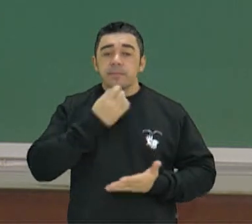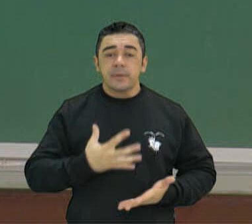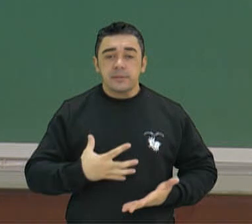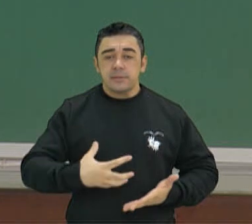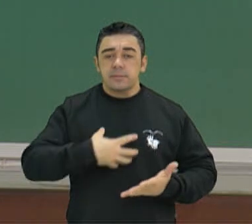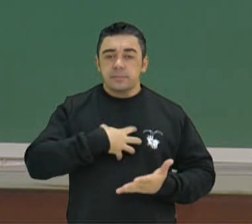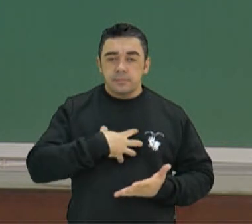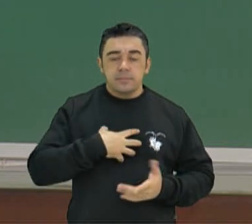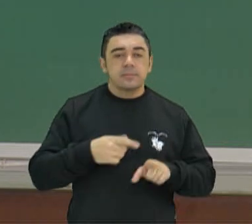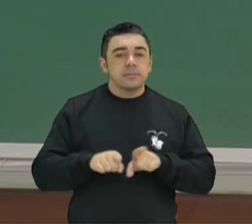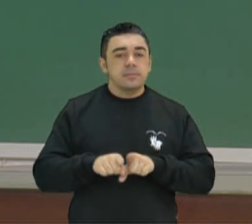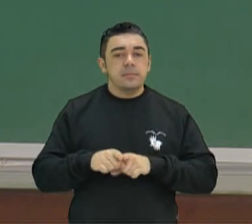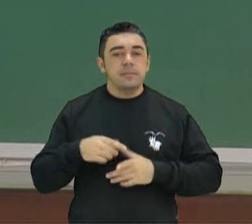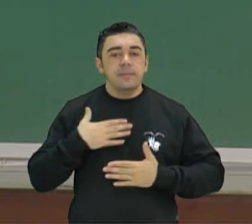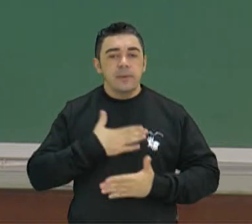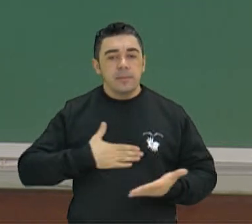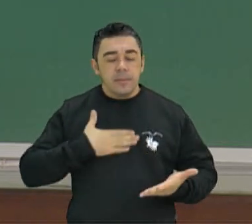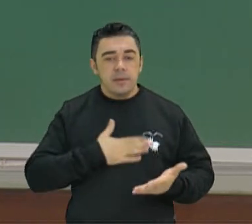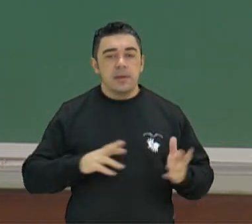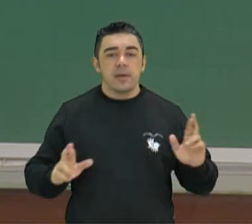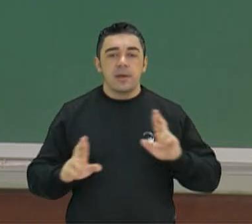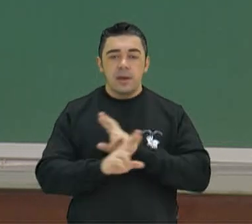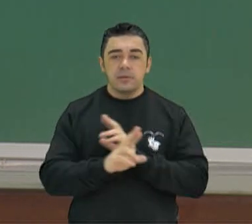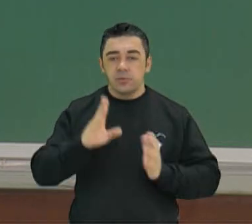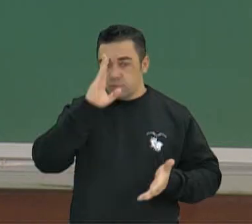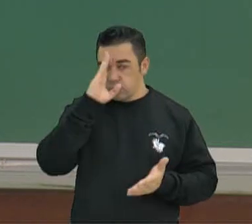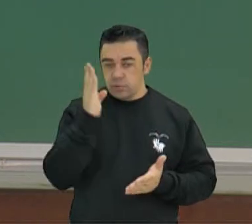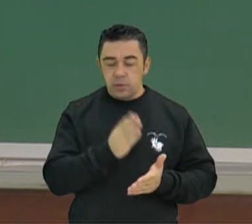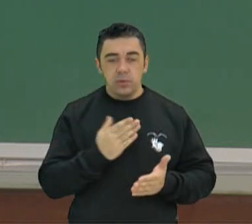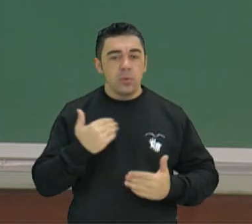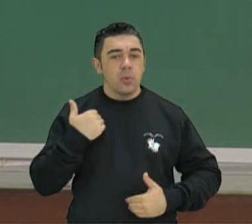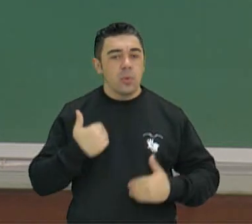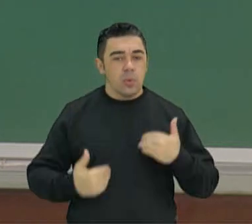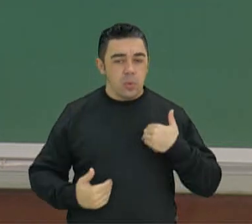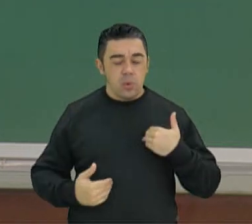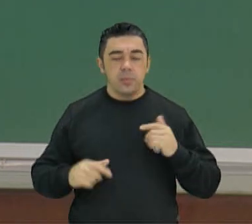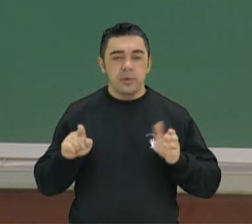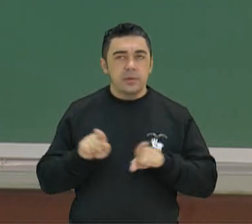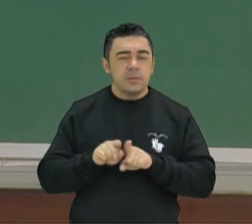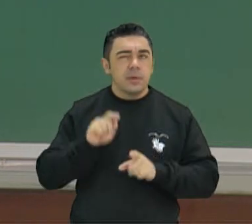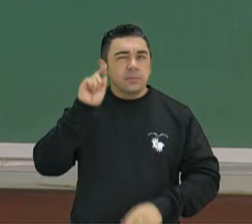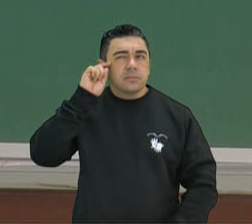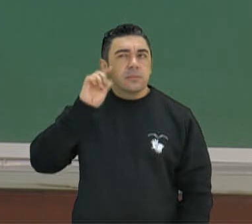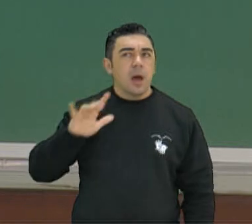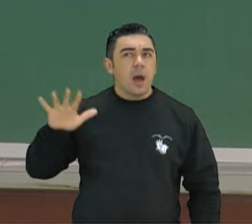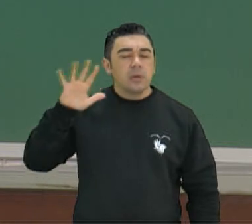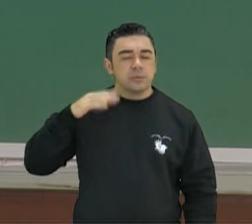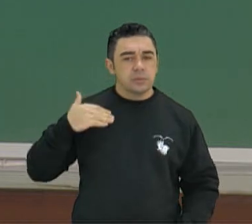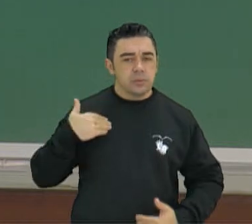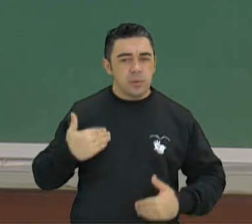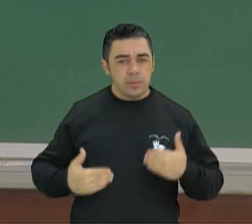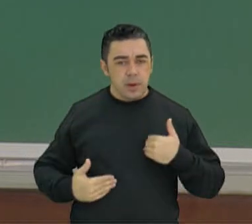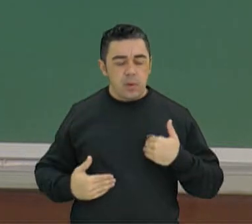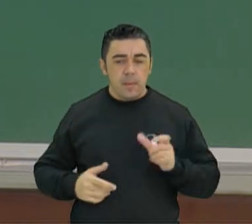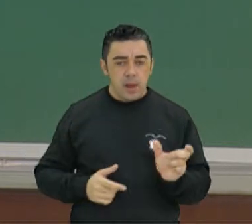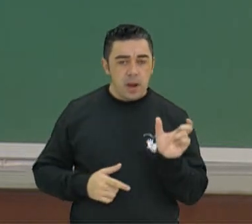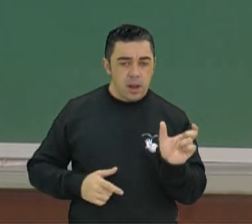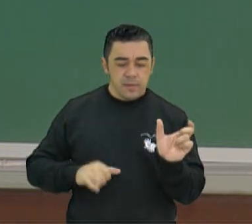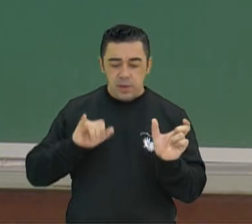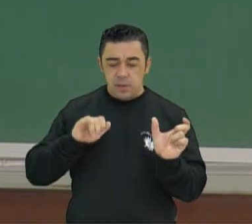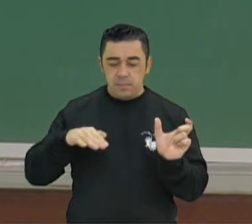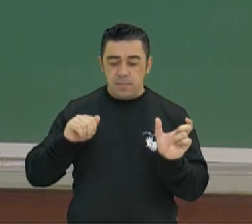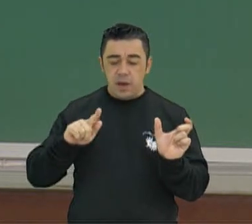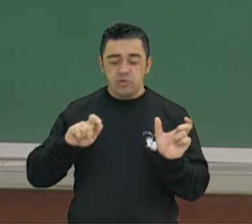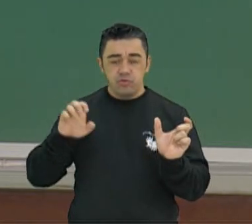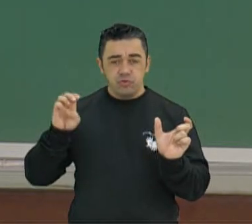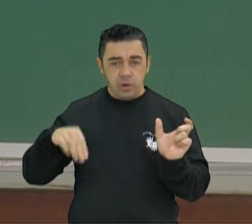prazer, tendo desta forma relação direta com os elementos do corpo e imagem corporal. Então, o termo imagem corporal, que é o tema da nossa